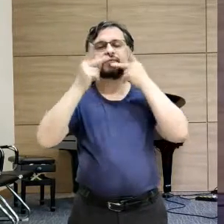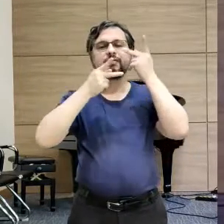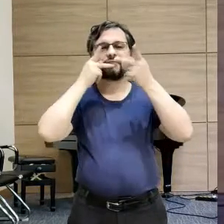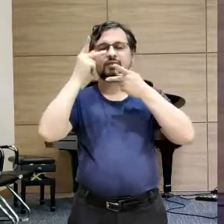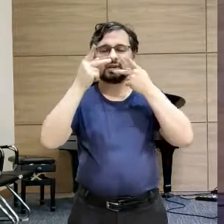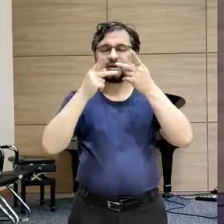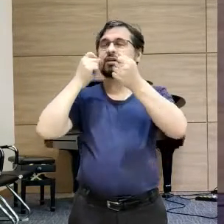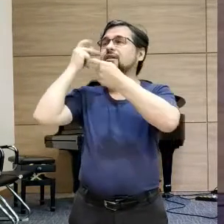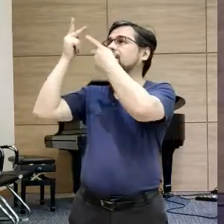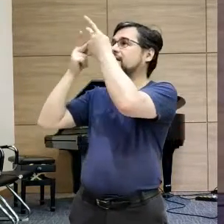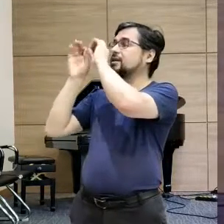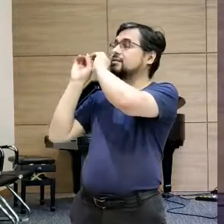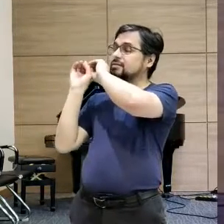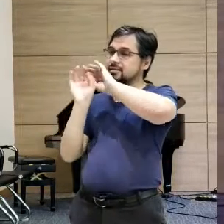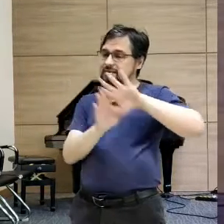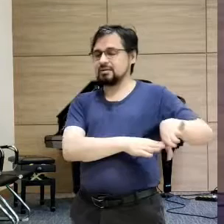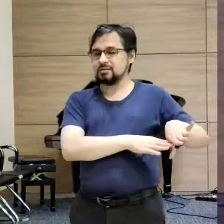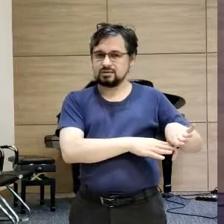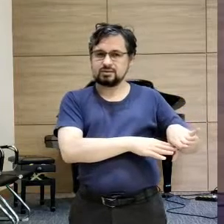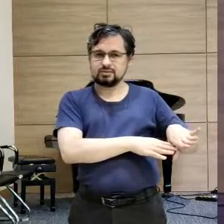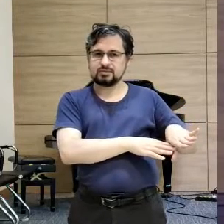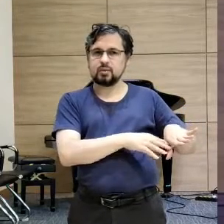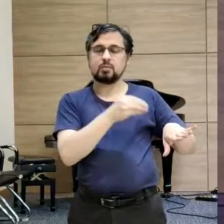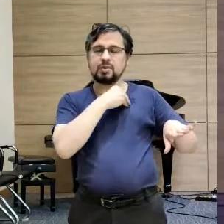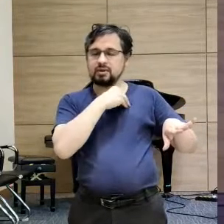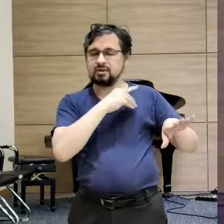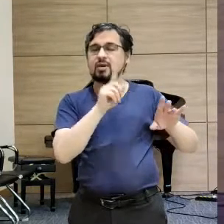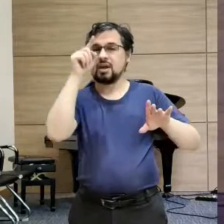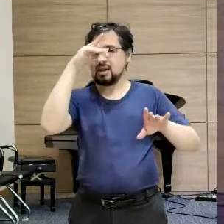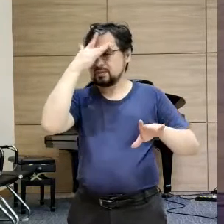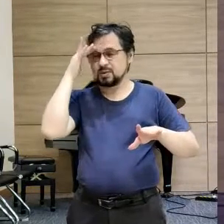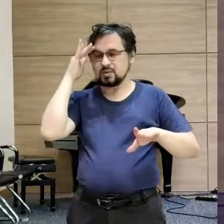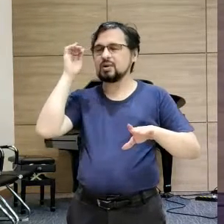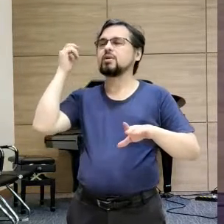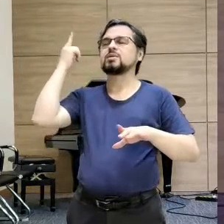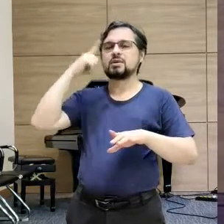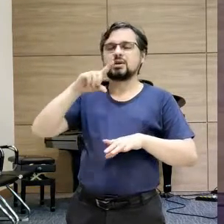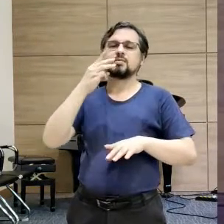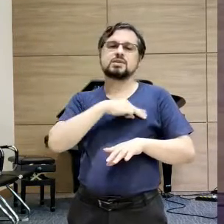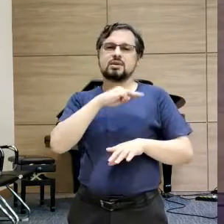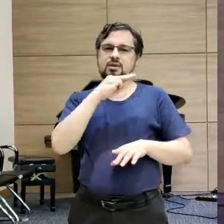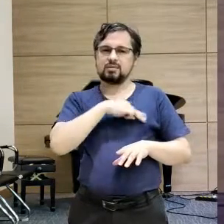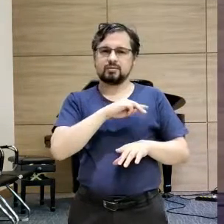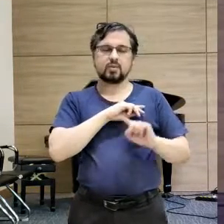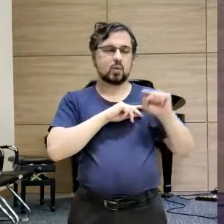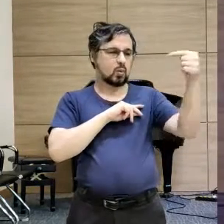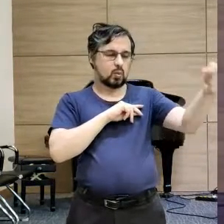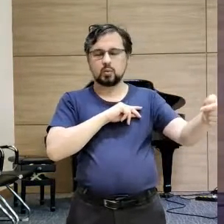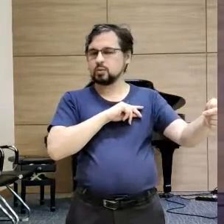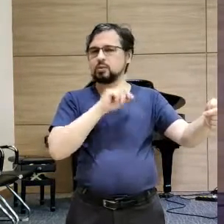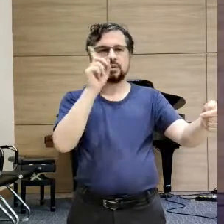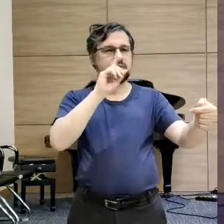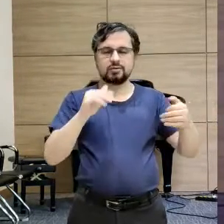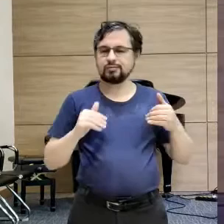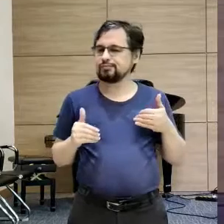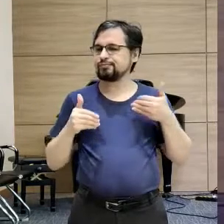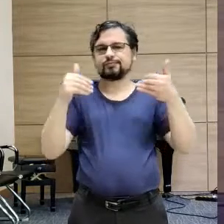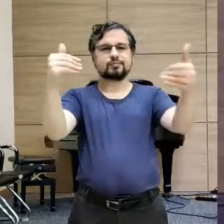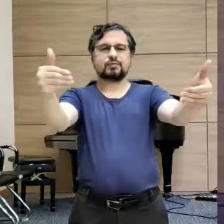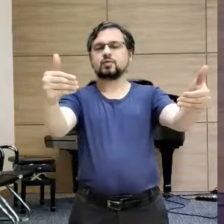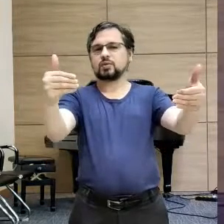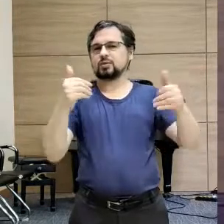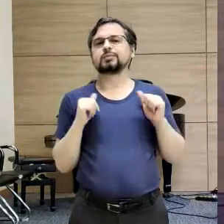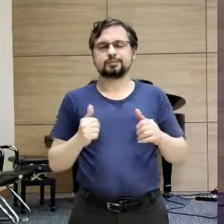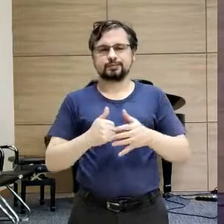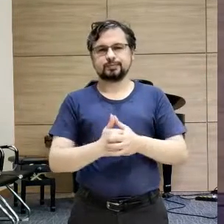deixa, esse alcançará misericórdia, o outro não prospera, não prospera. Então